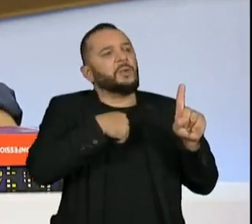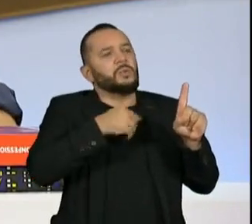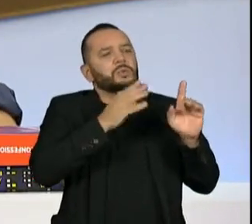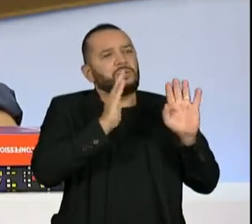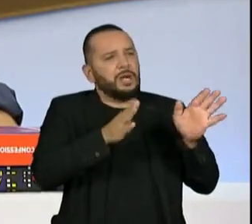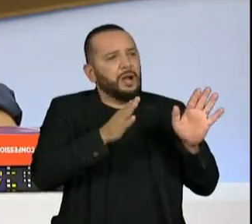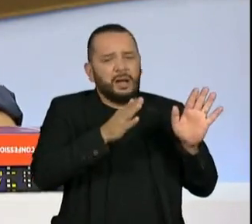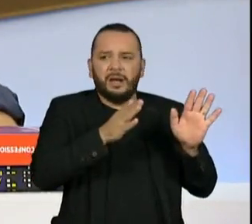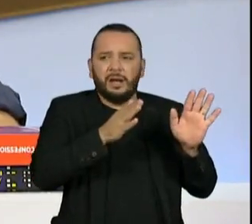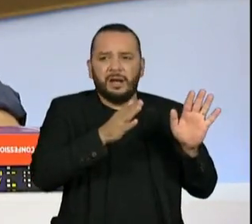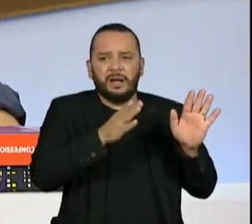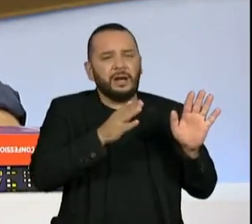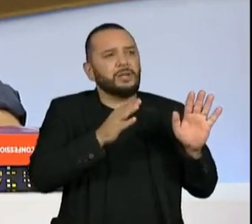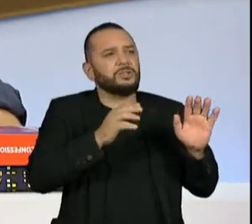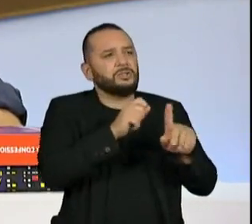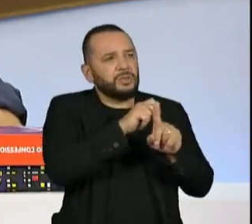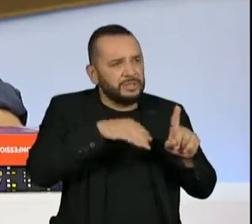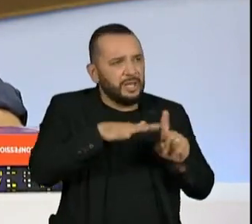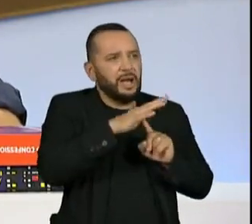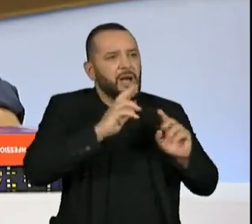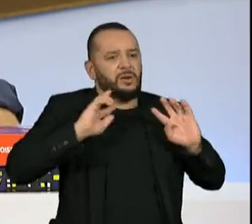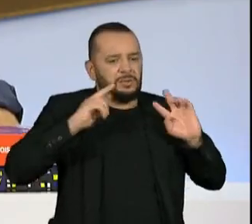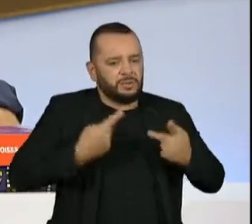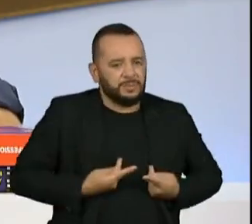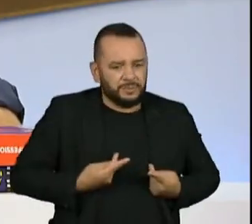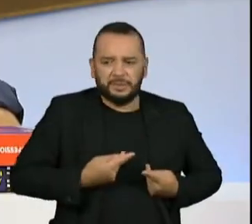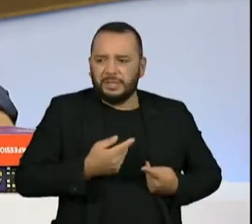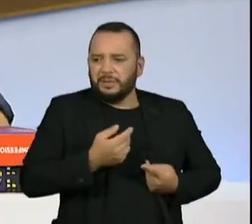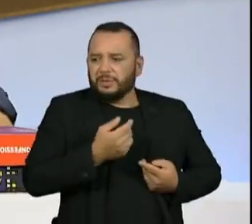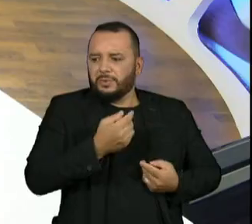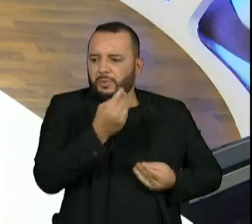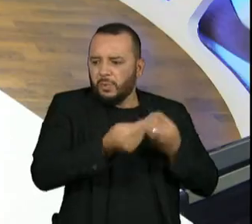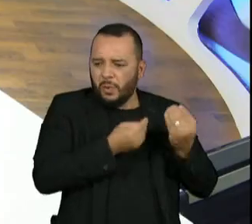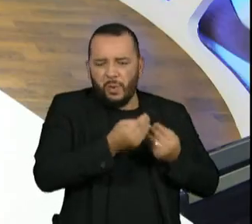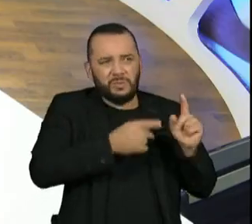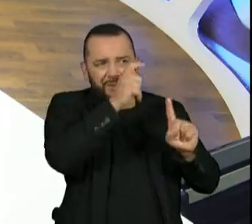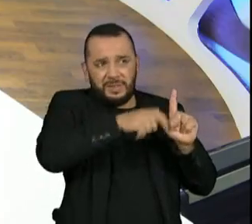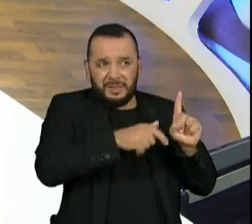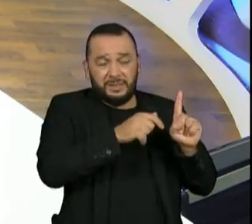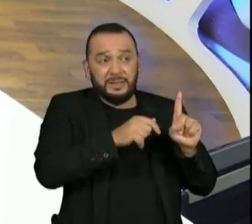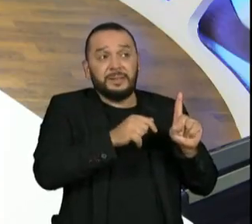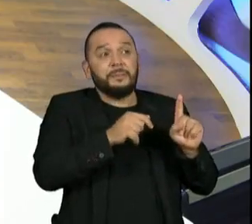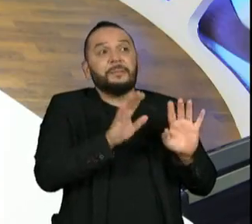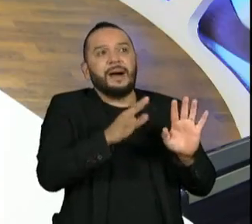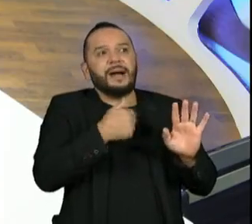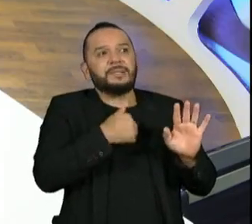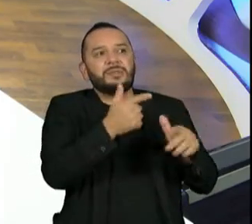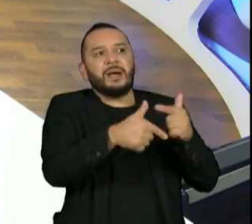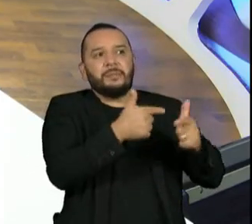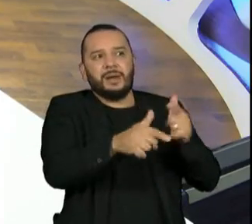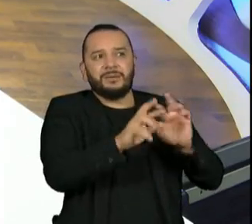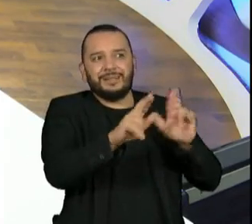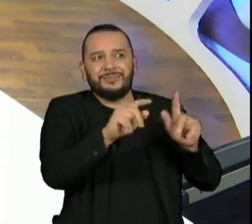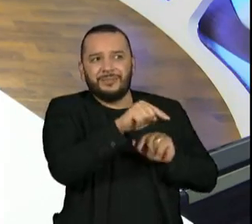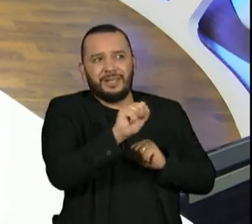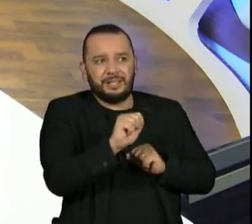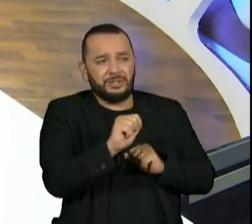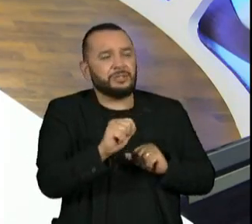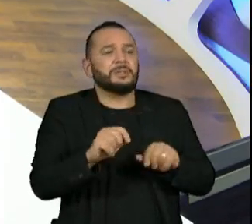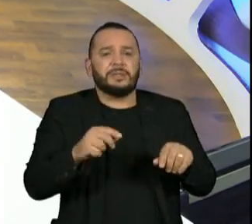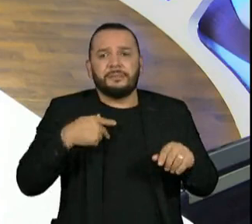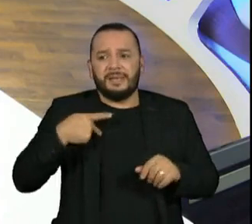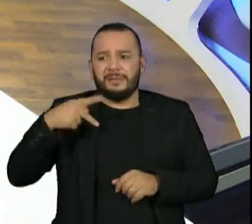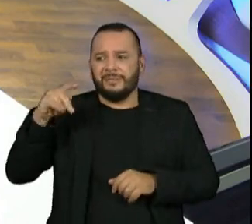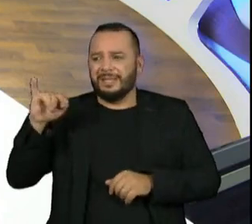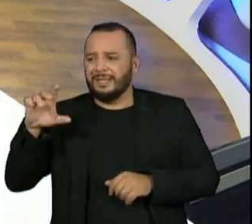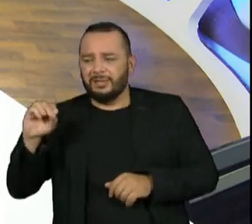das personagens com o legado estético? Porque, de qualquer maneira, Plínio Salgado deriva para uma coisa que não tem nada a ver com o Oswaldo,